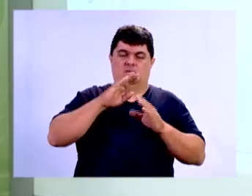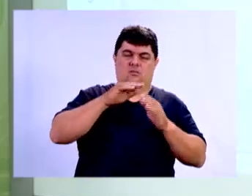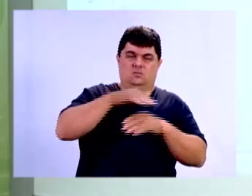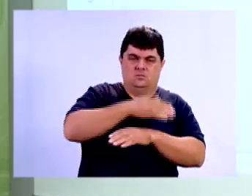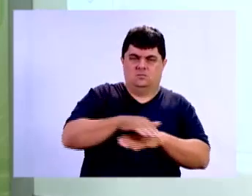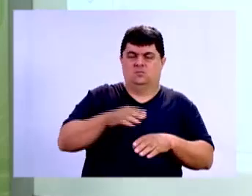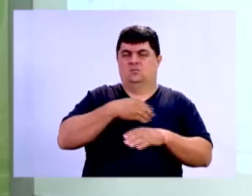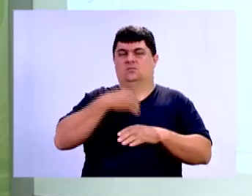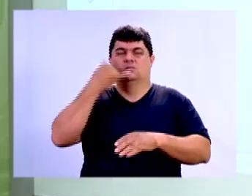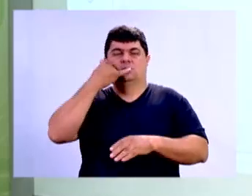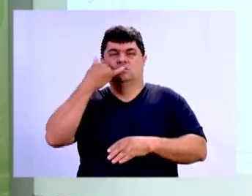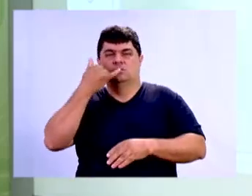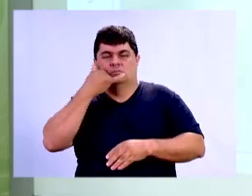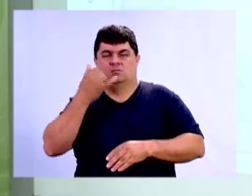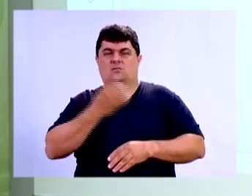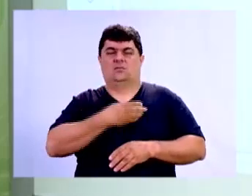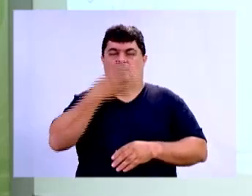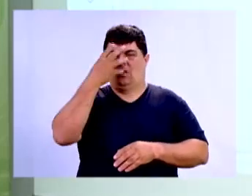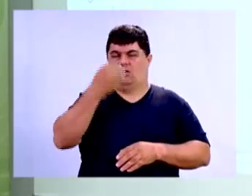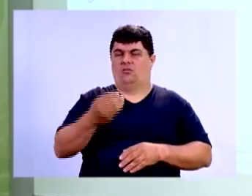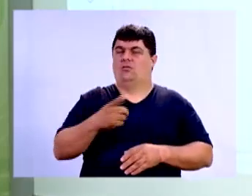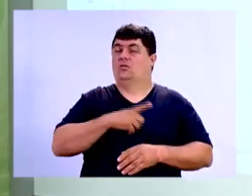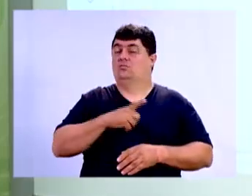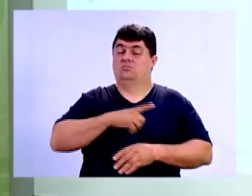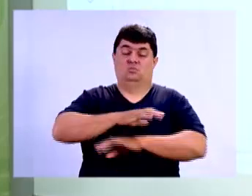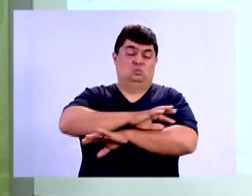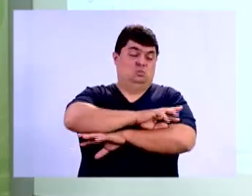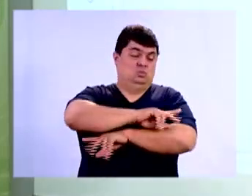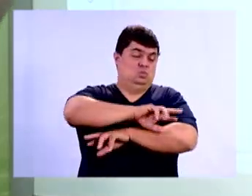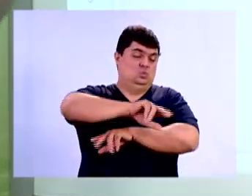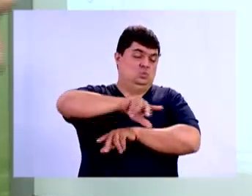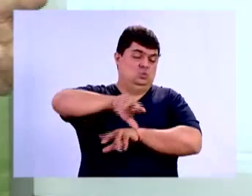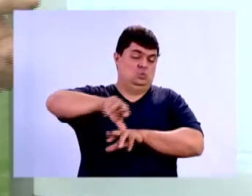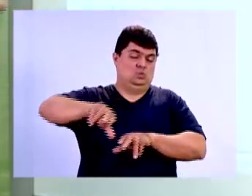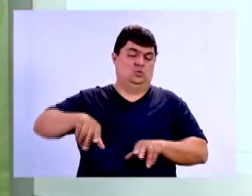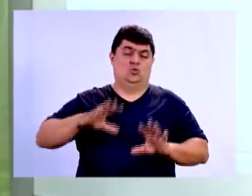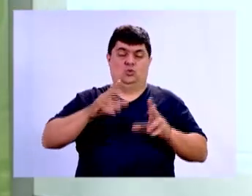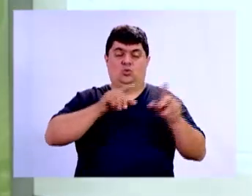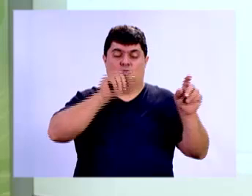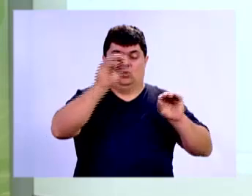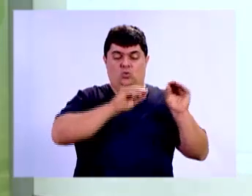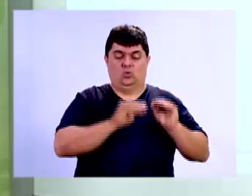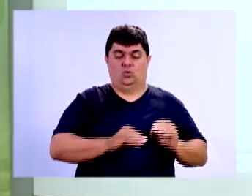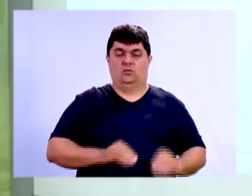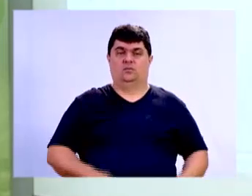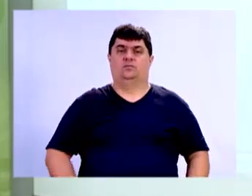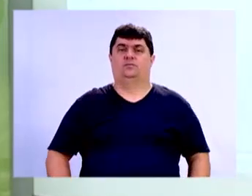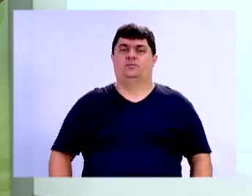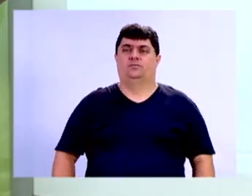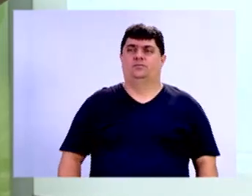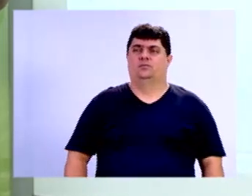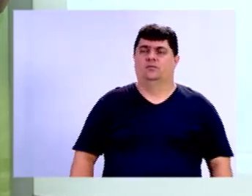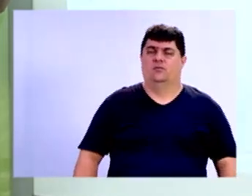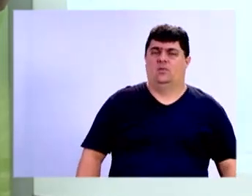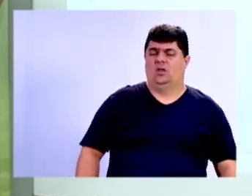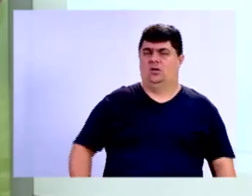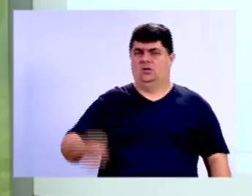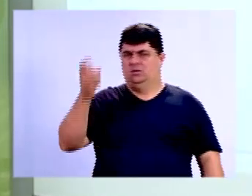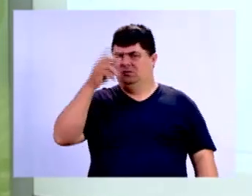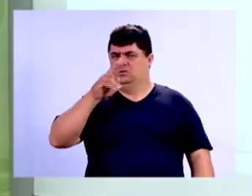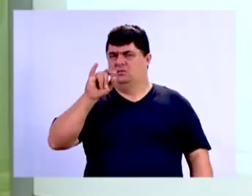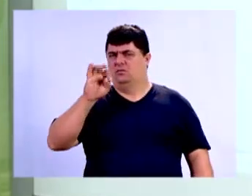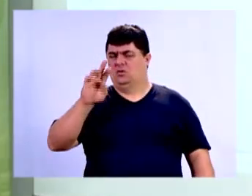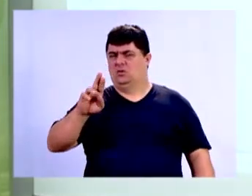telefone, a foto do meu cliente, etc. Com todas as informações que eu defini no objeto, né? Por isso que é complicado, professor, você trabalhar